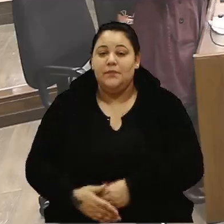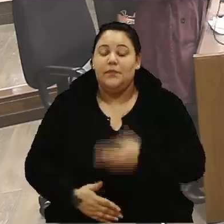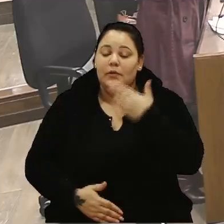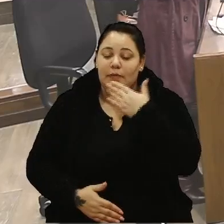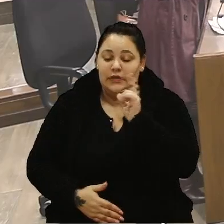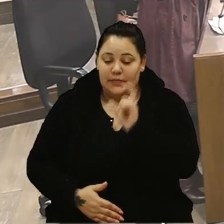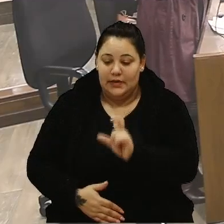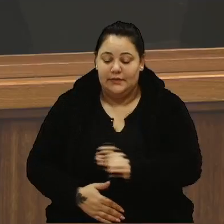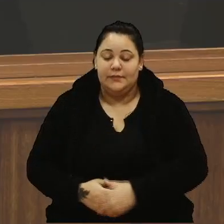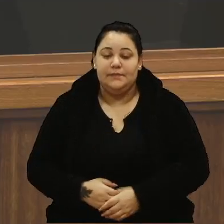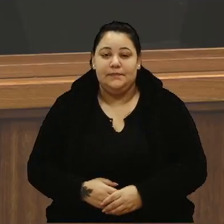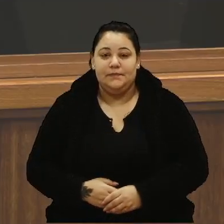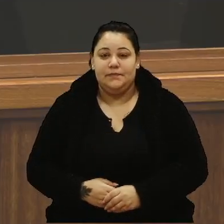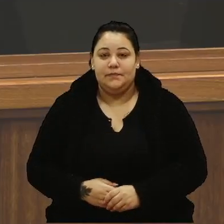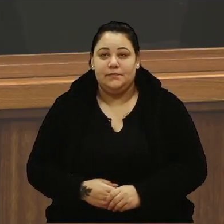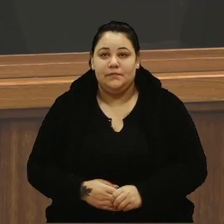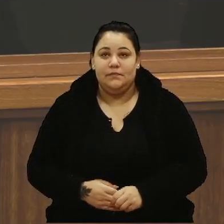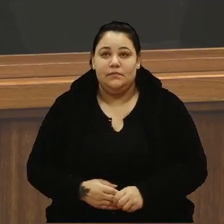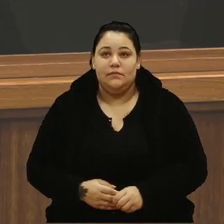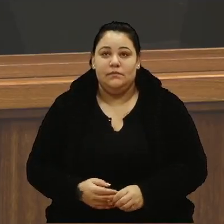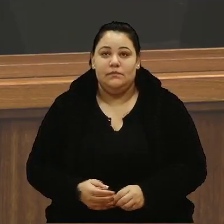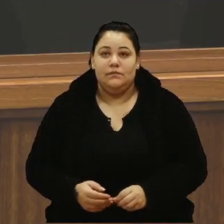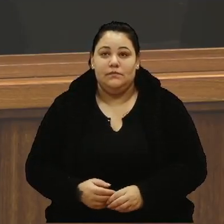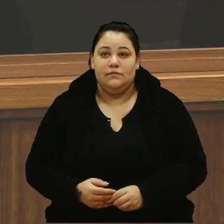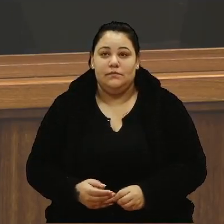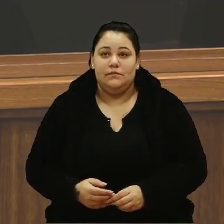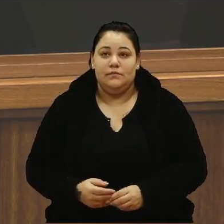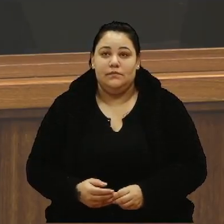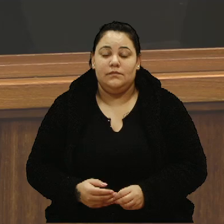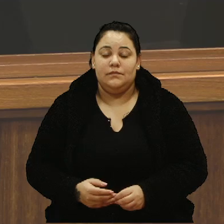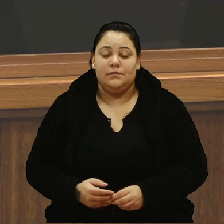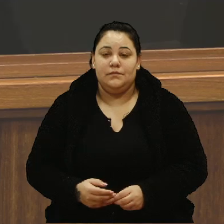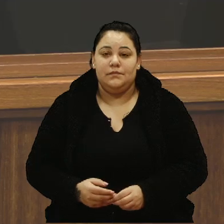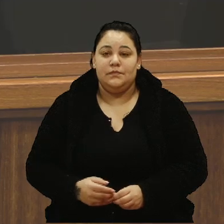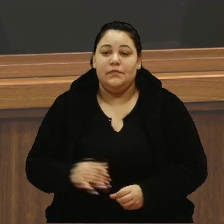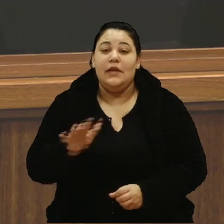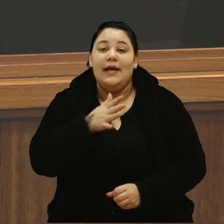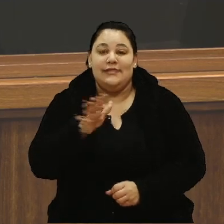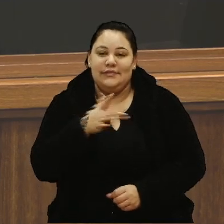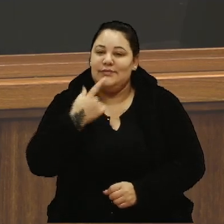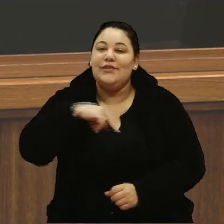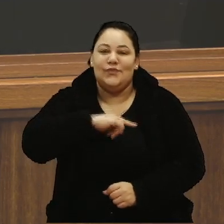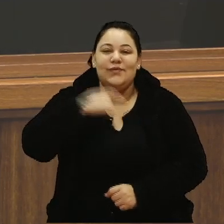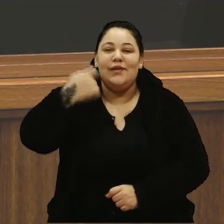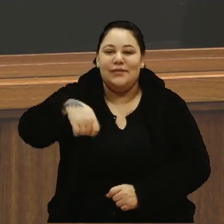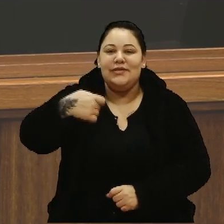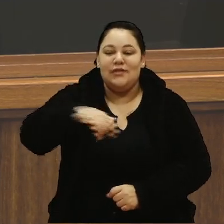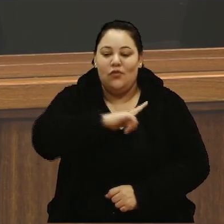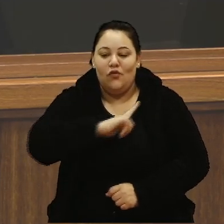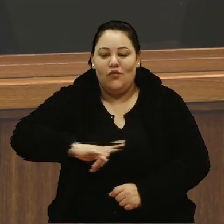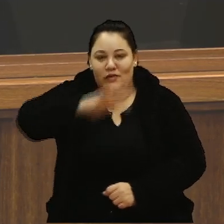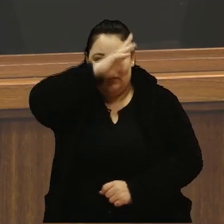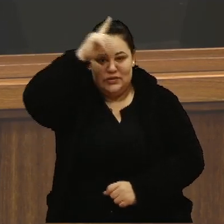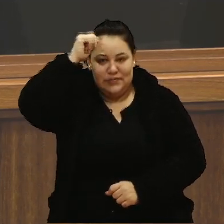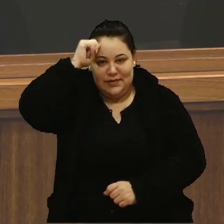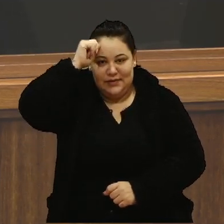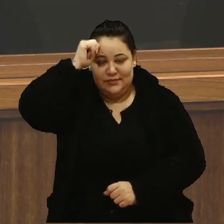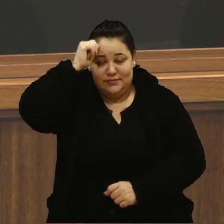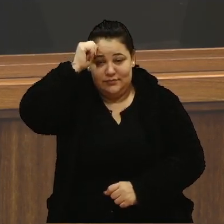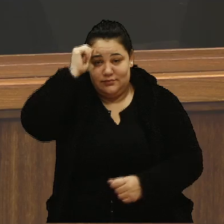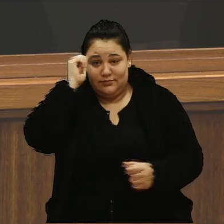A vereadora Rosa Frigerio. Às vezes, né, a gente precisa que o governo municipal